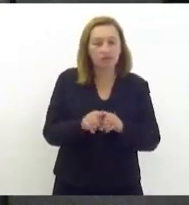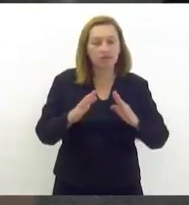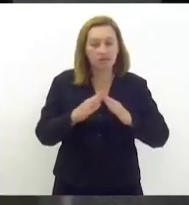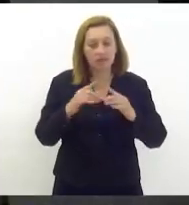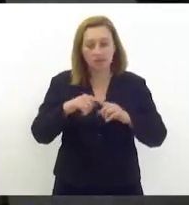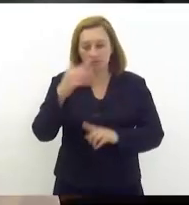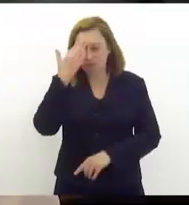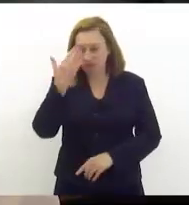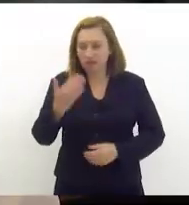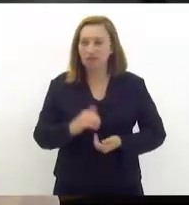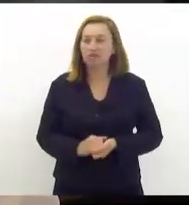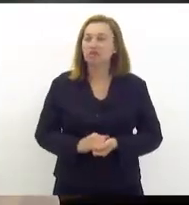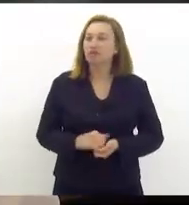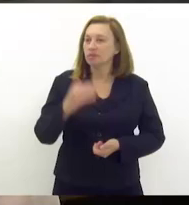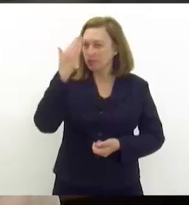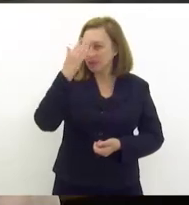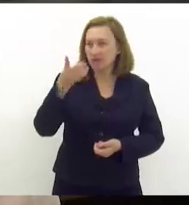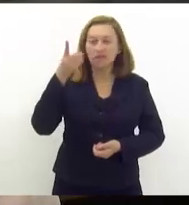obrigado